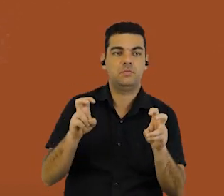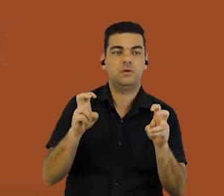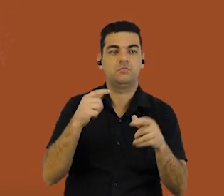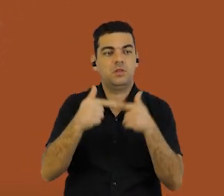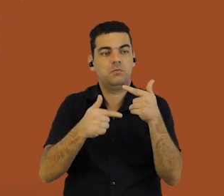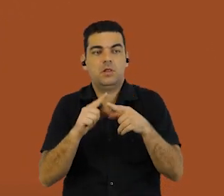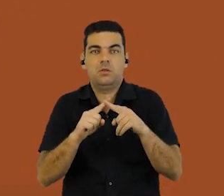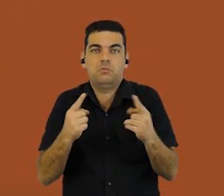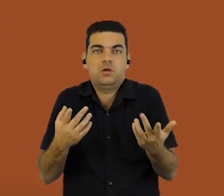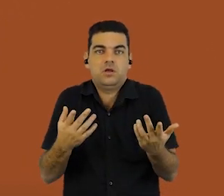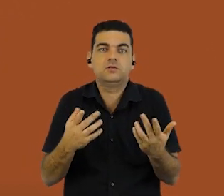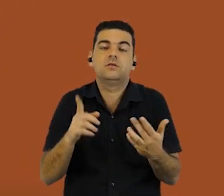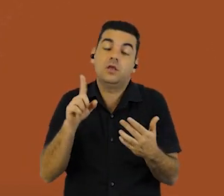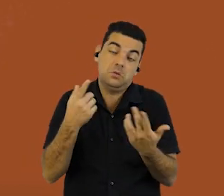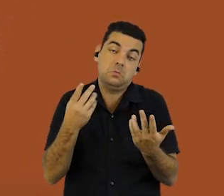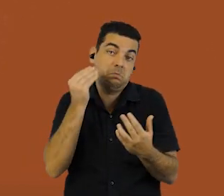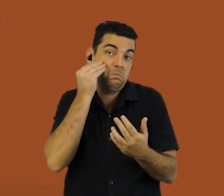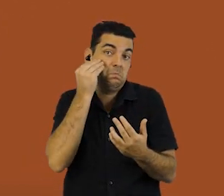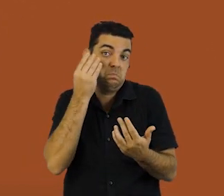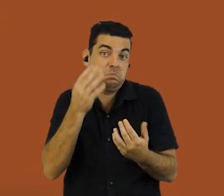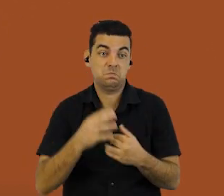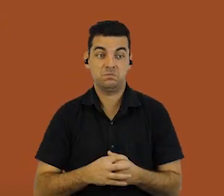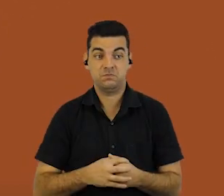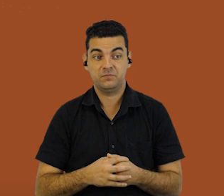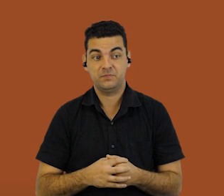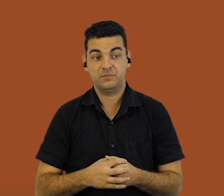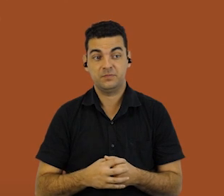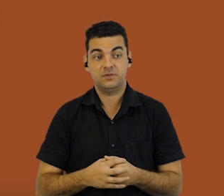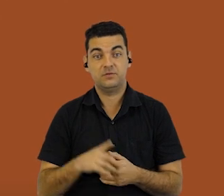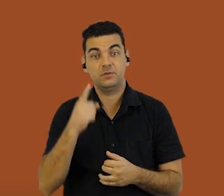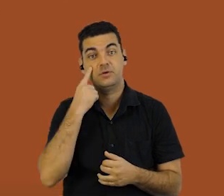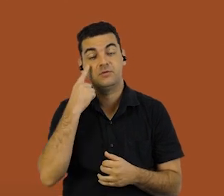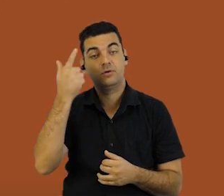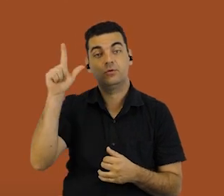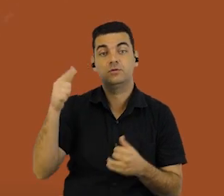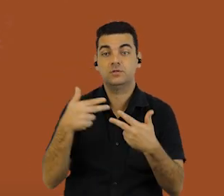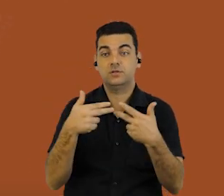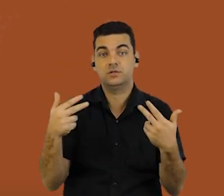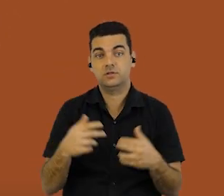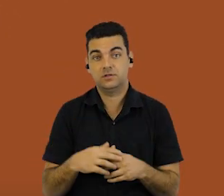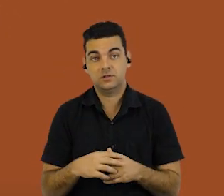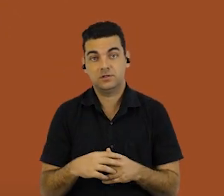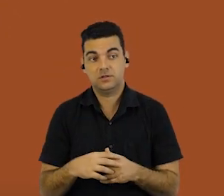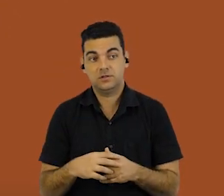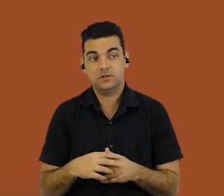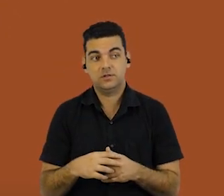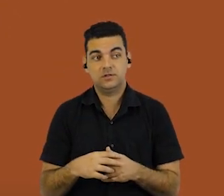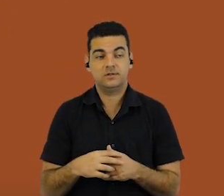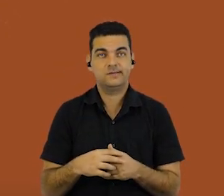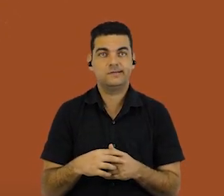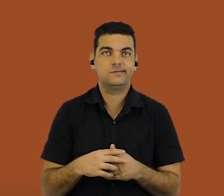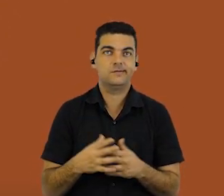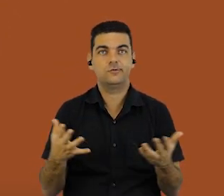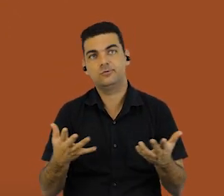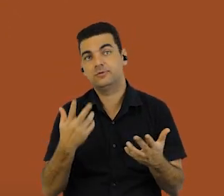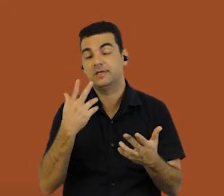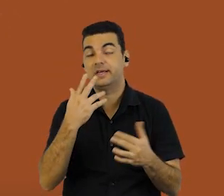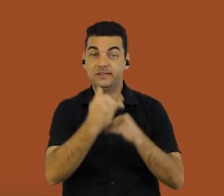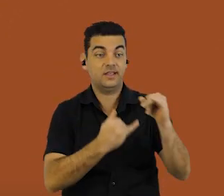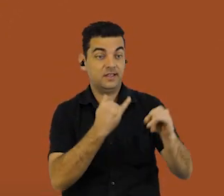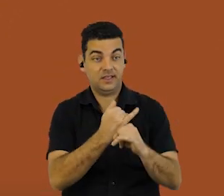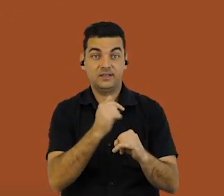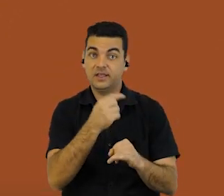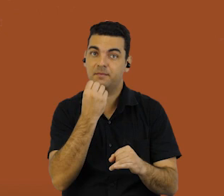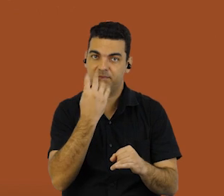uma atividade, mas é um canal. E você pode procurar outros canais, né? Felizmente, a